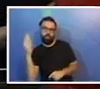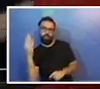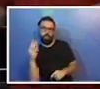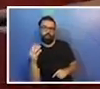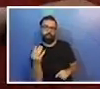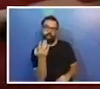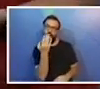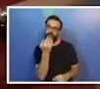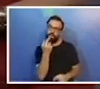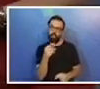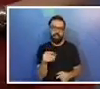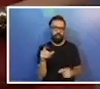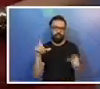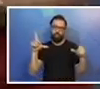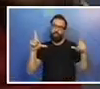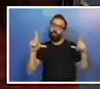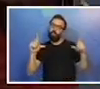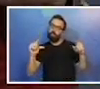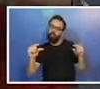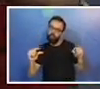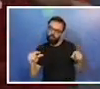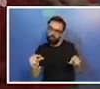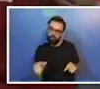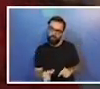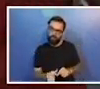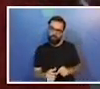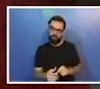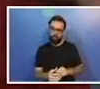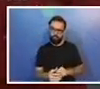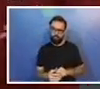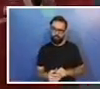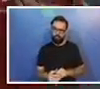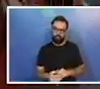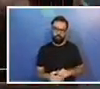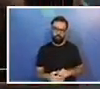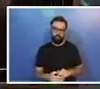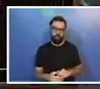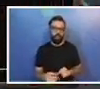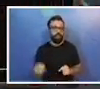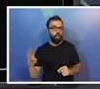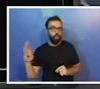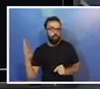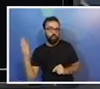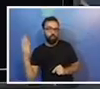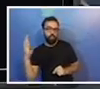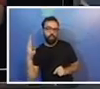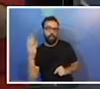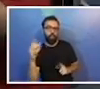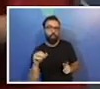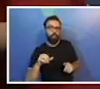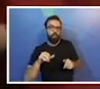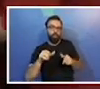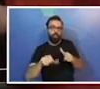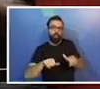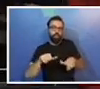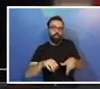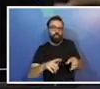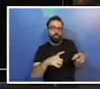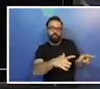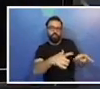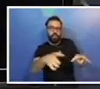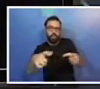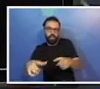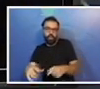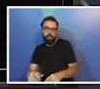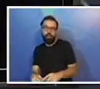do alimento. Quer dizer, ele muda para outro lugar atrás de alimento. E aqui, pessoal, olha